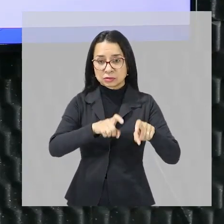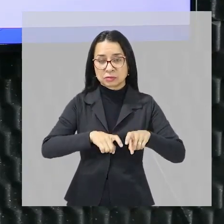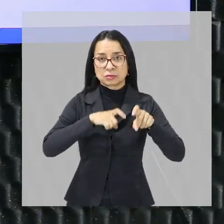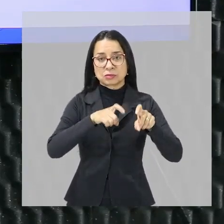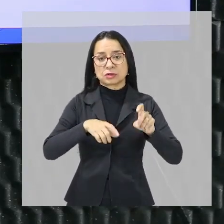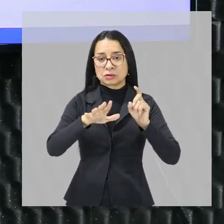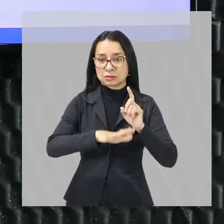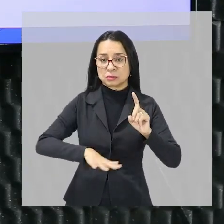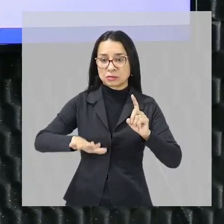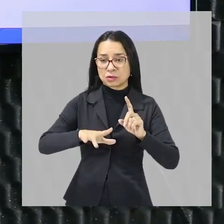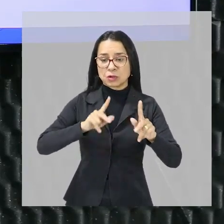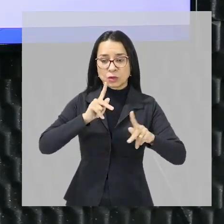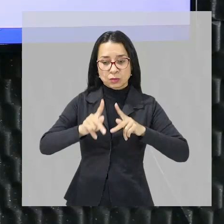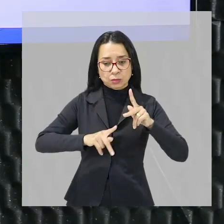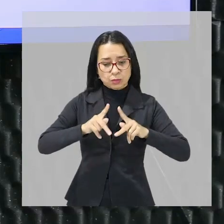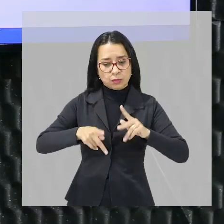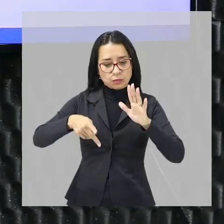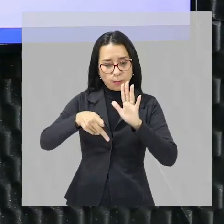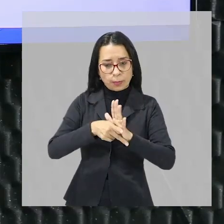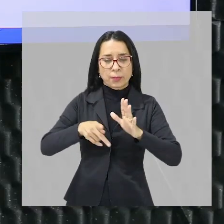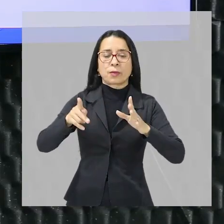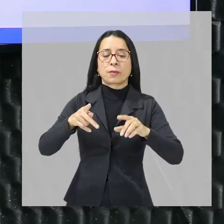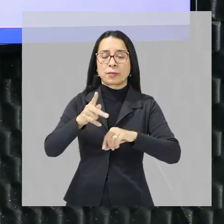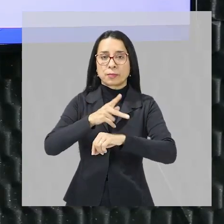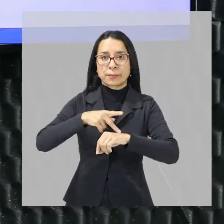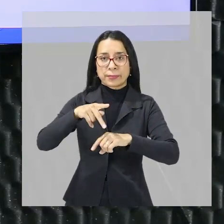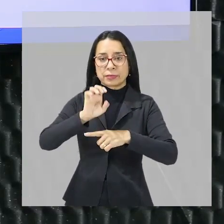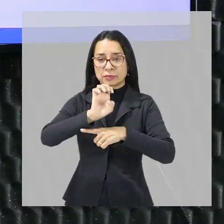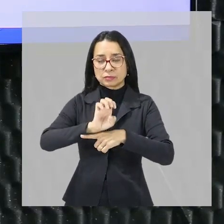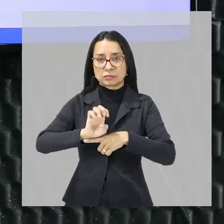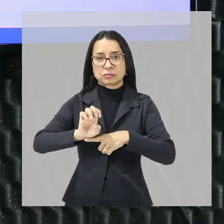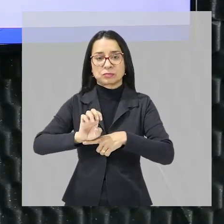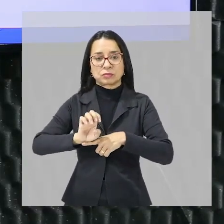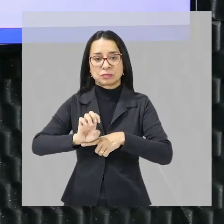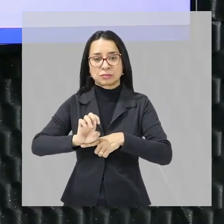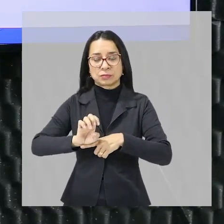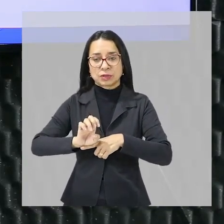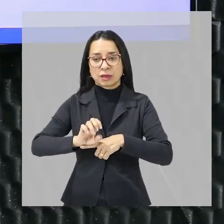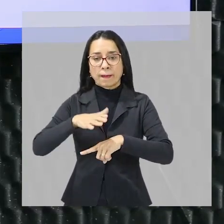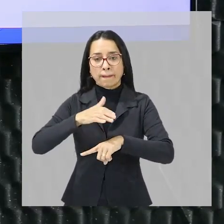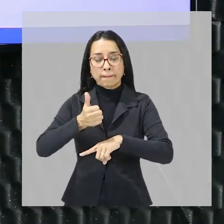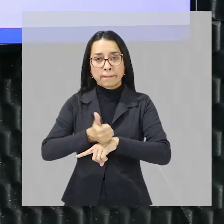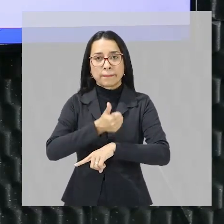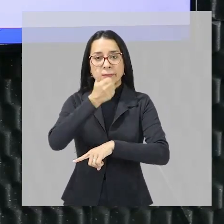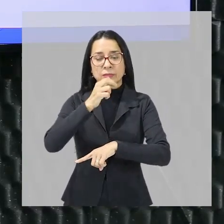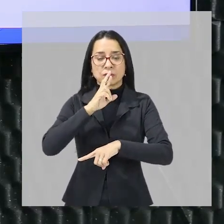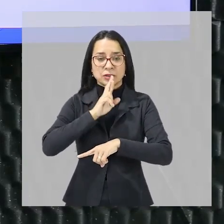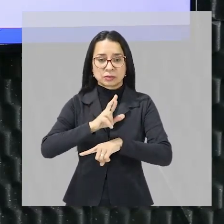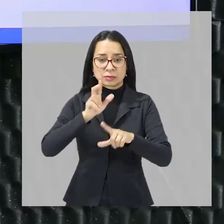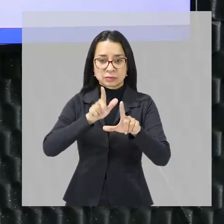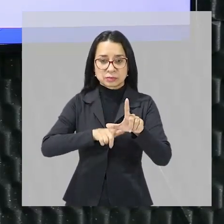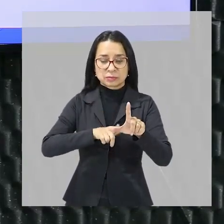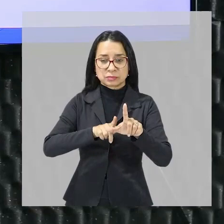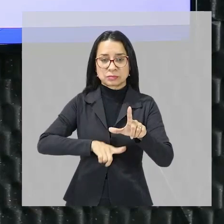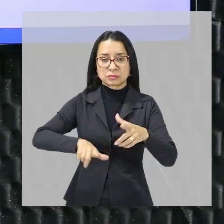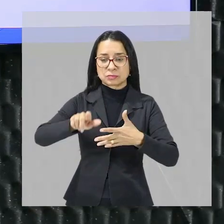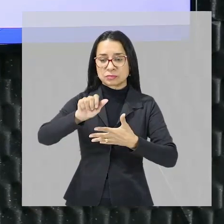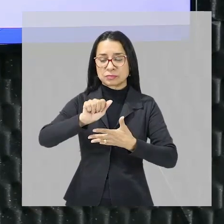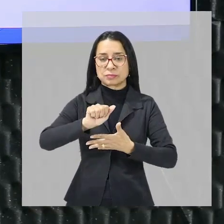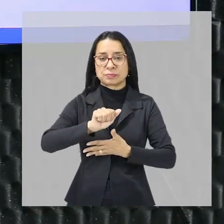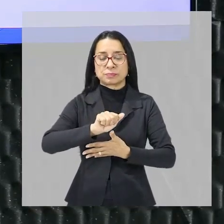de um povo originário do próprio país. Então, a opção que melhor responde à pergunta vai ser a letra A. Vamos ver se está